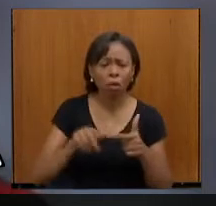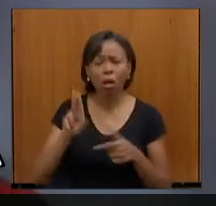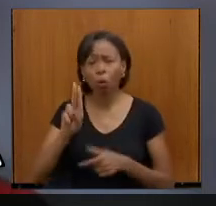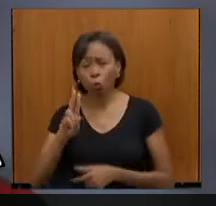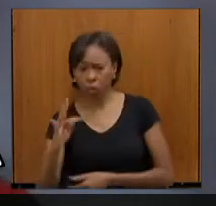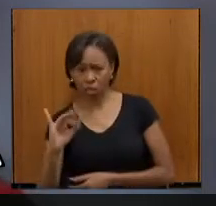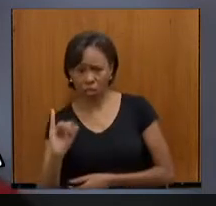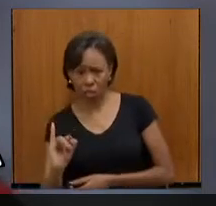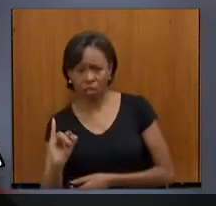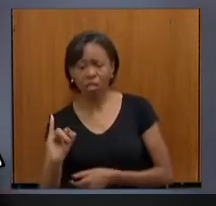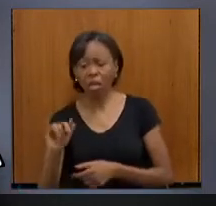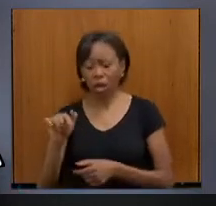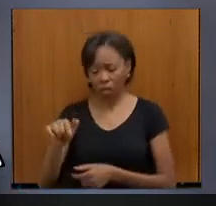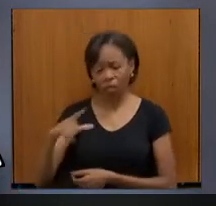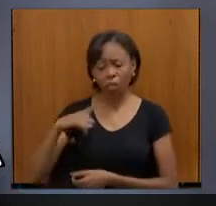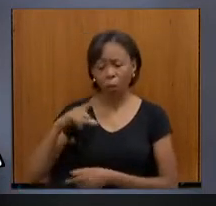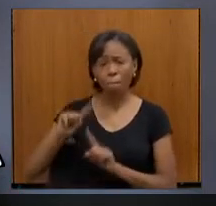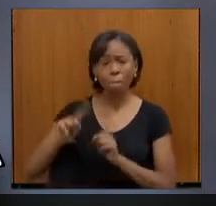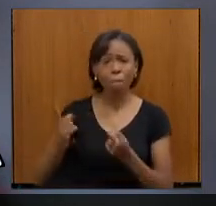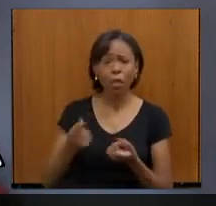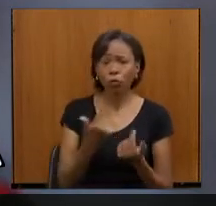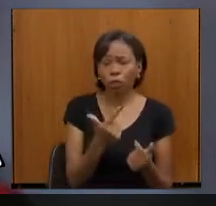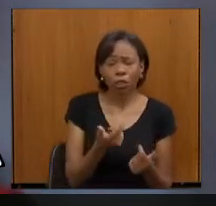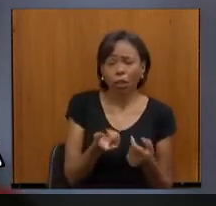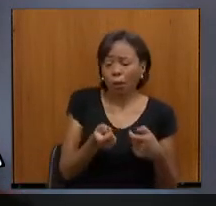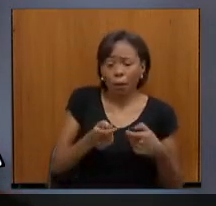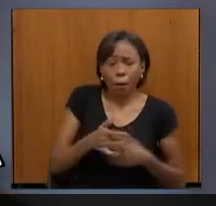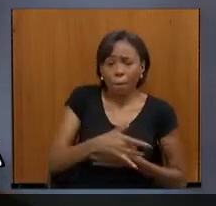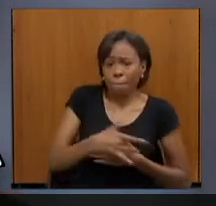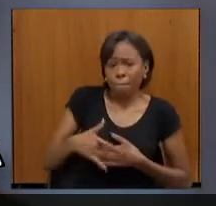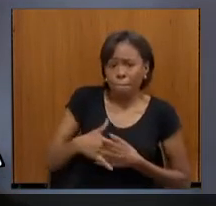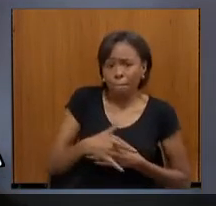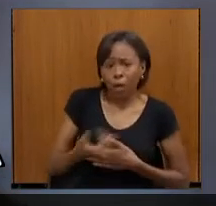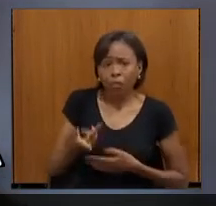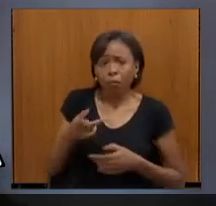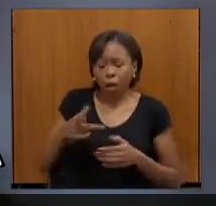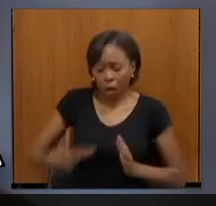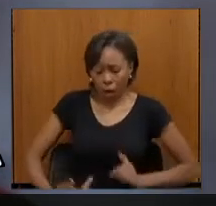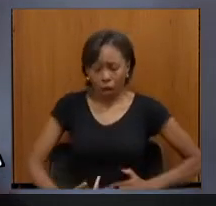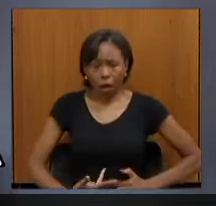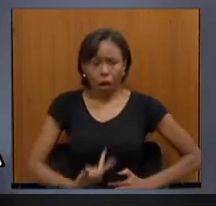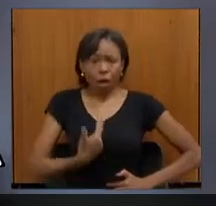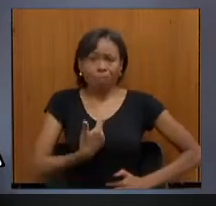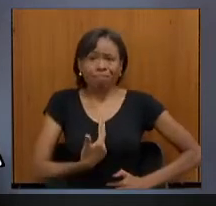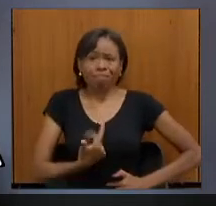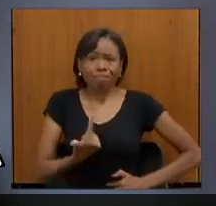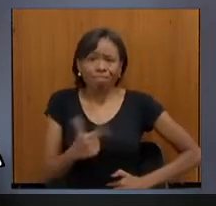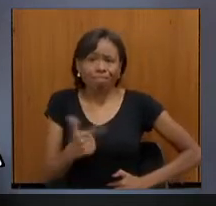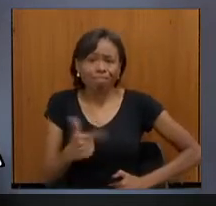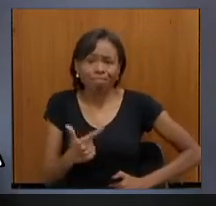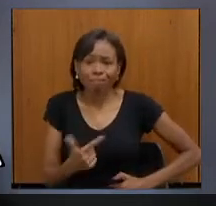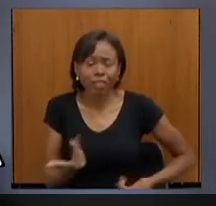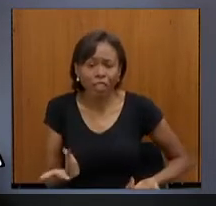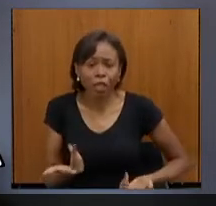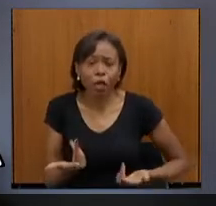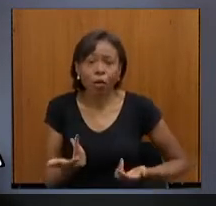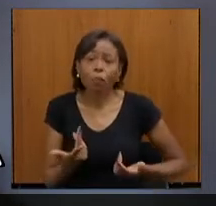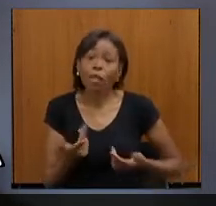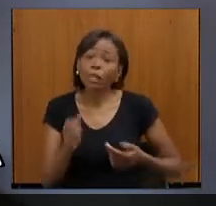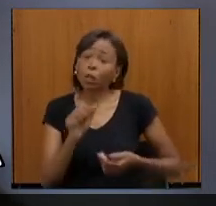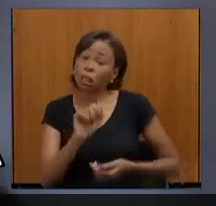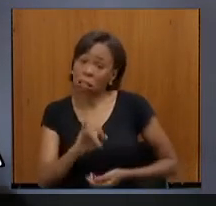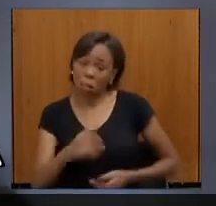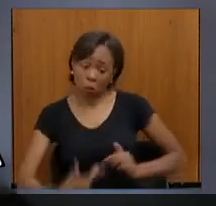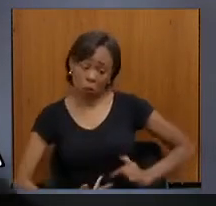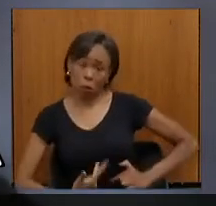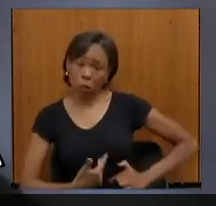com capacidade de realizar uma cesárea, era realizada uma cesárea e a mulher ia para uma UTI, vamos chamar